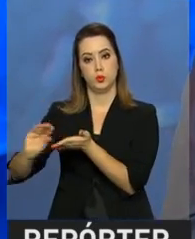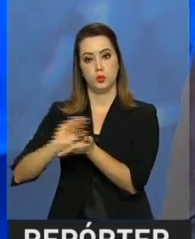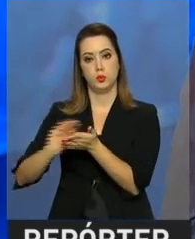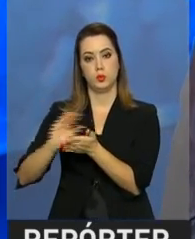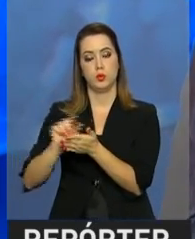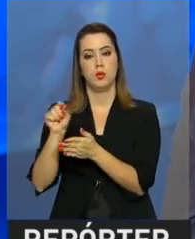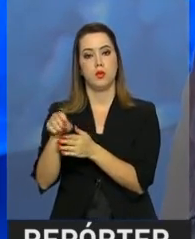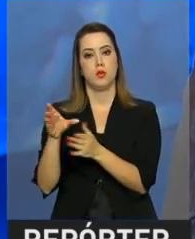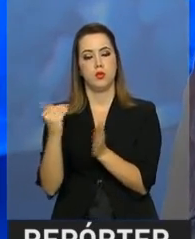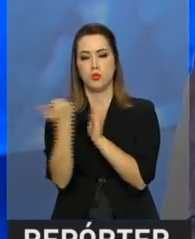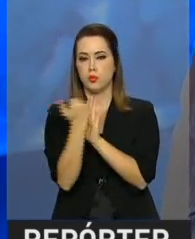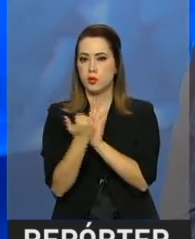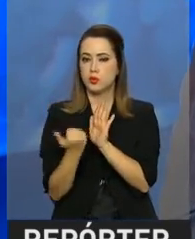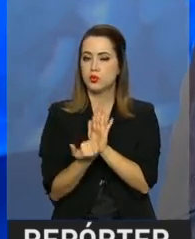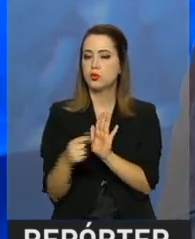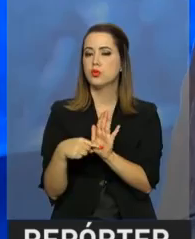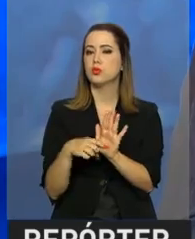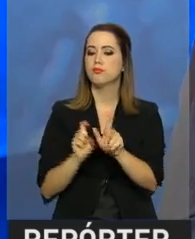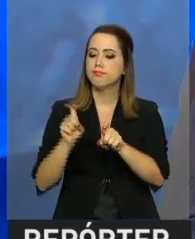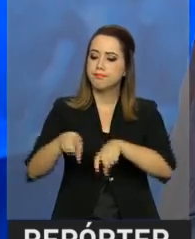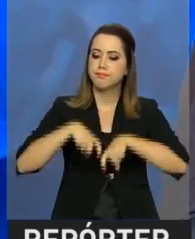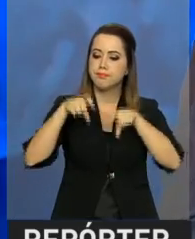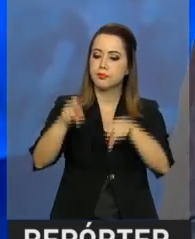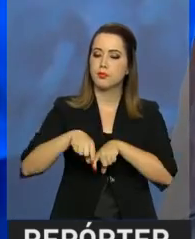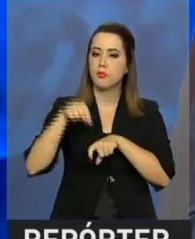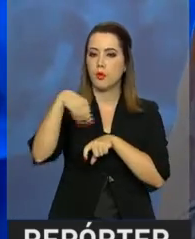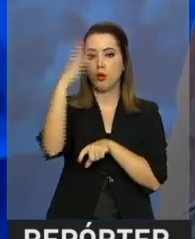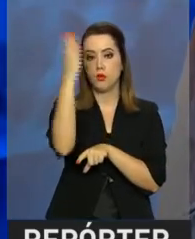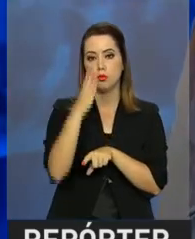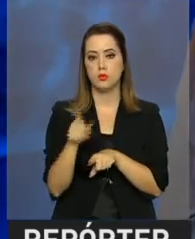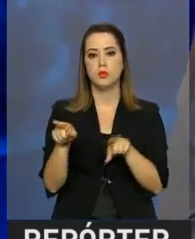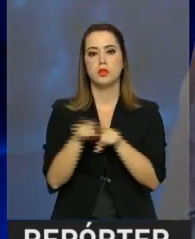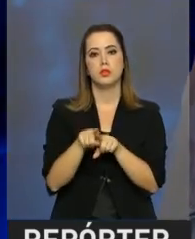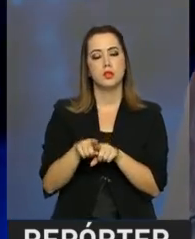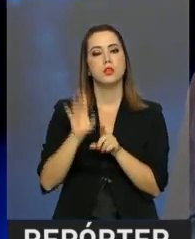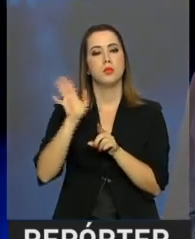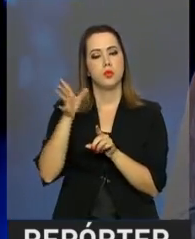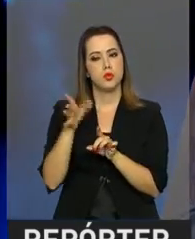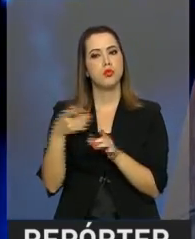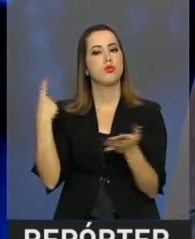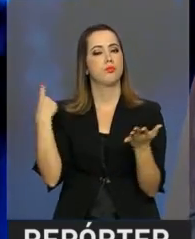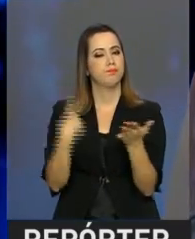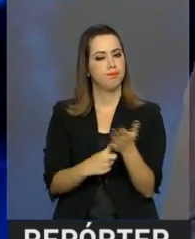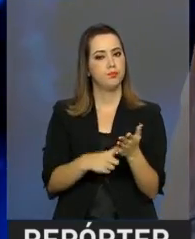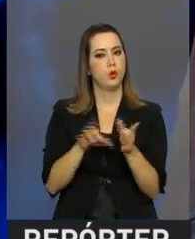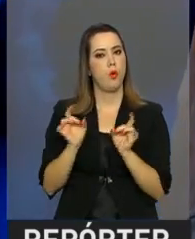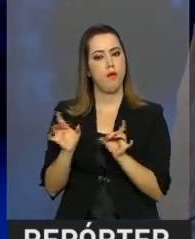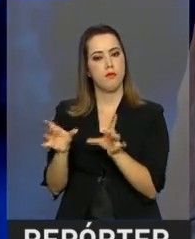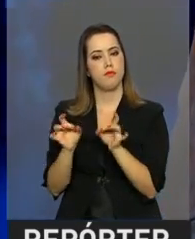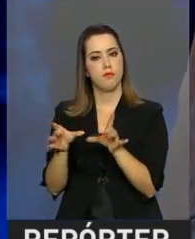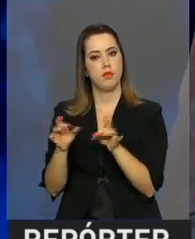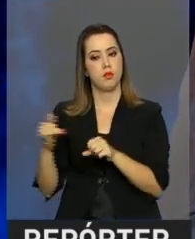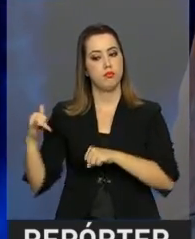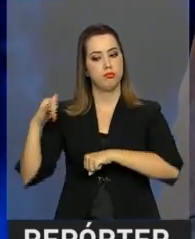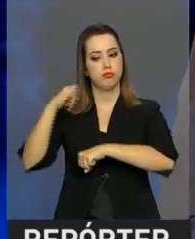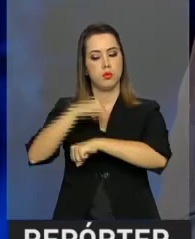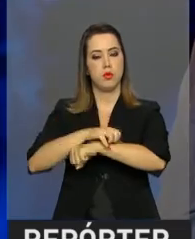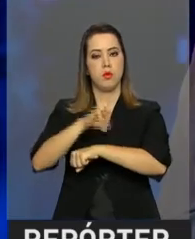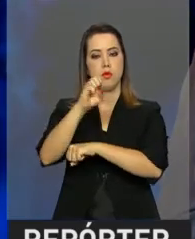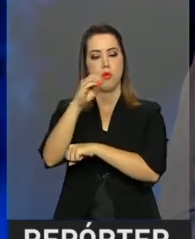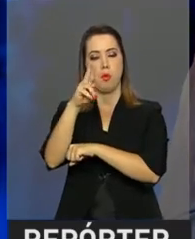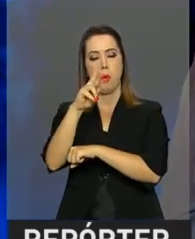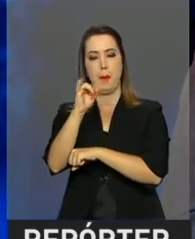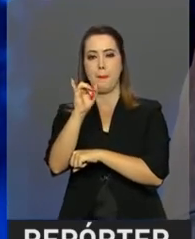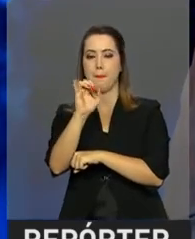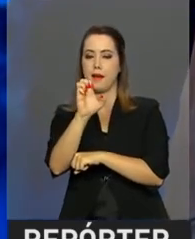cadeia agrícola no Brasil. Também foi acertada a venda de aviões da Embraer para uma companhia chinesa e a compra